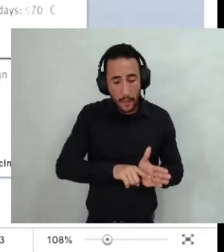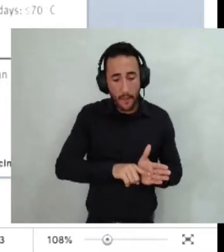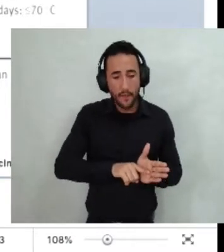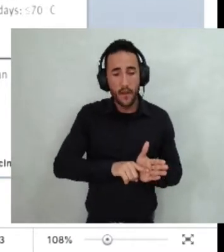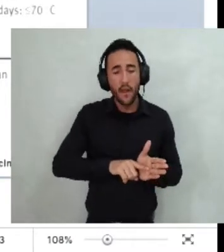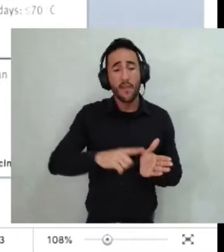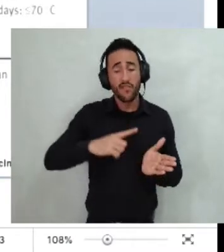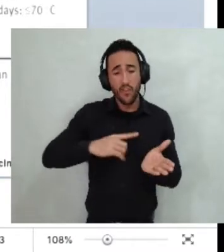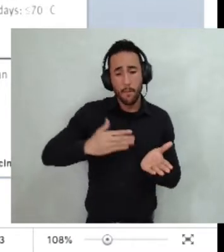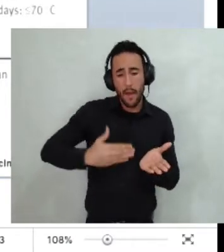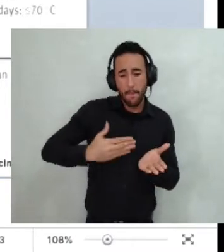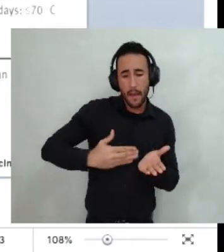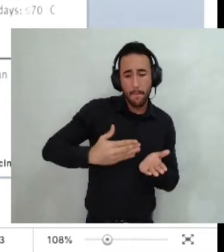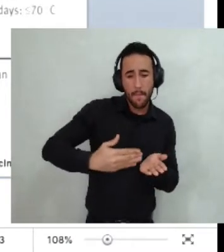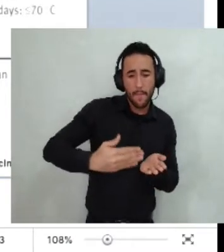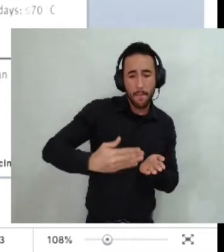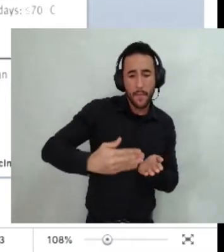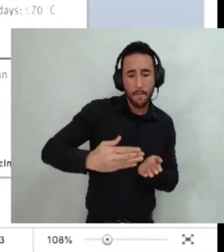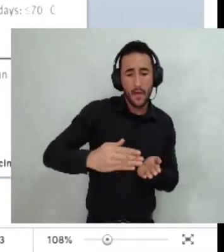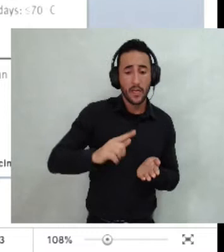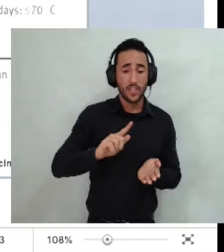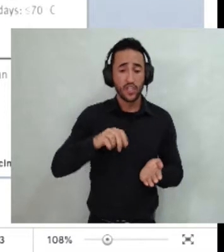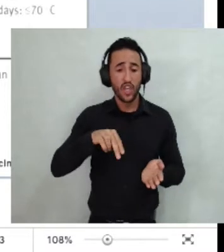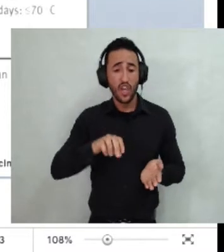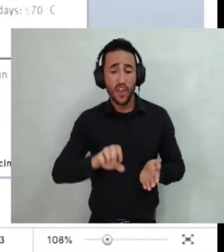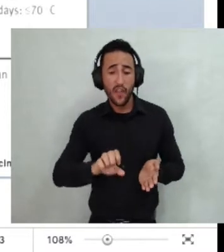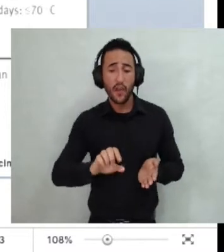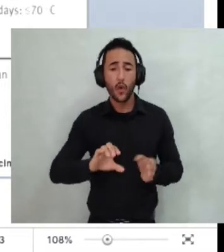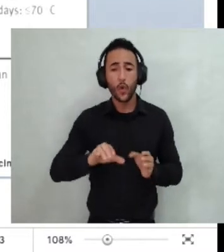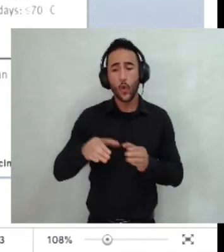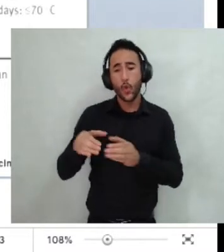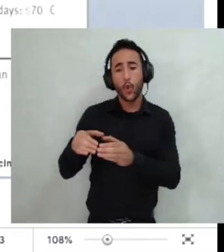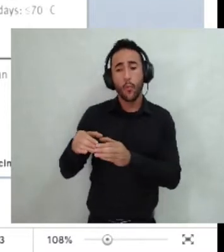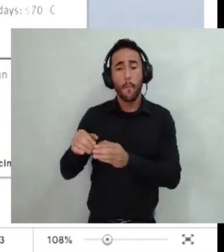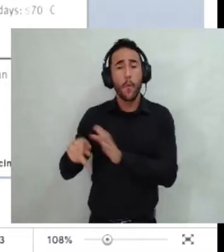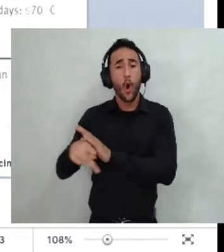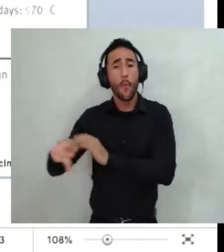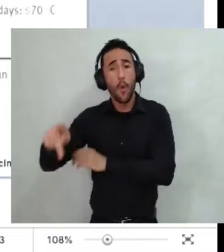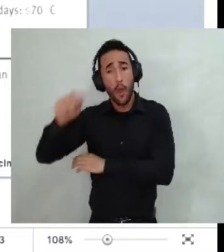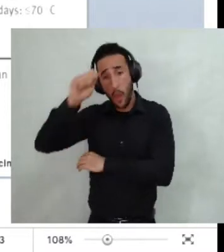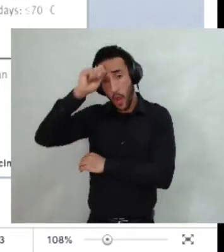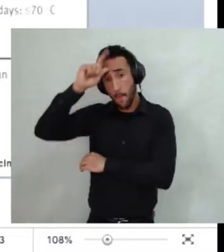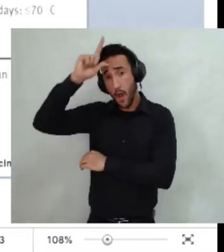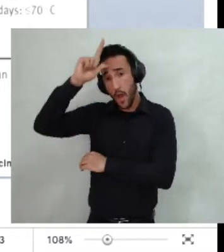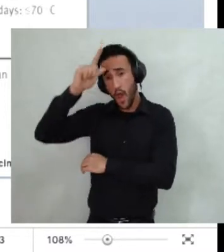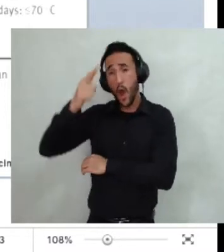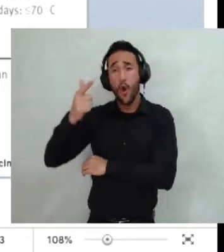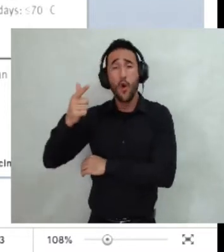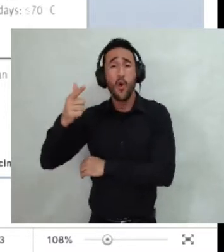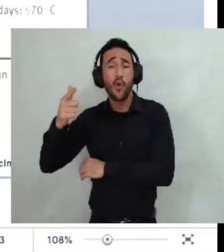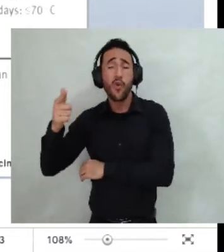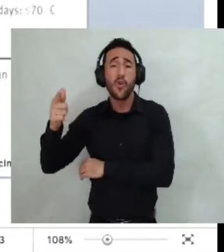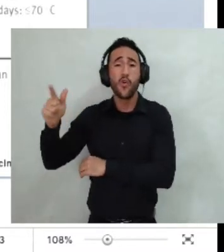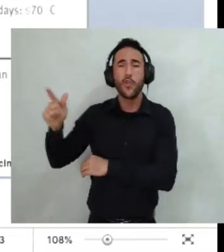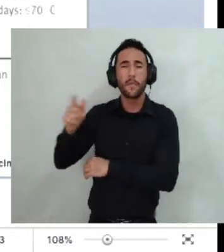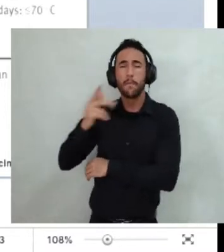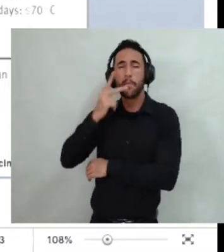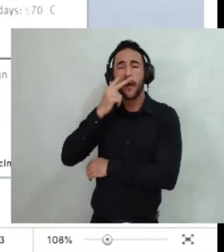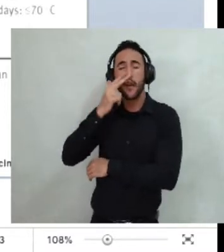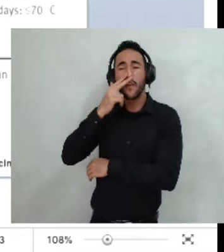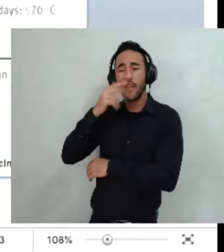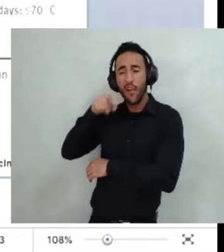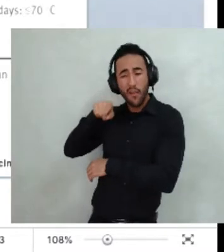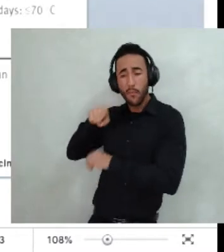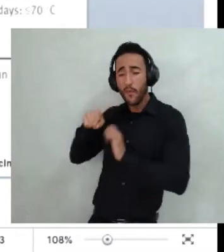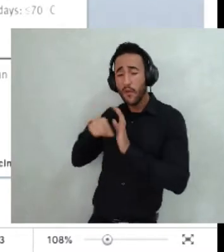genes, ou o protocolo do grupo alemão, que muitos acabaram se referindo a esse protocolo